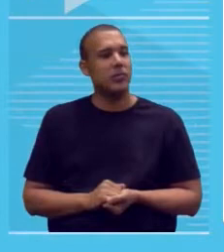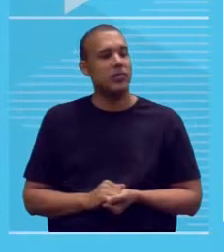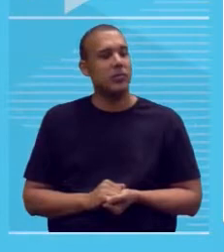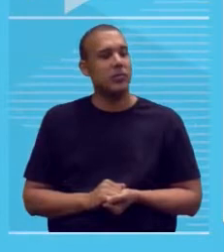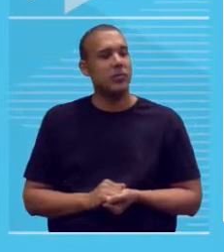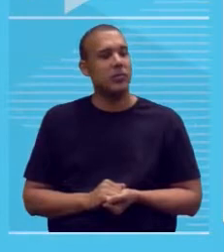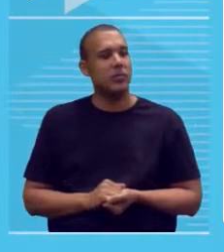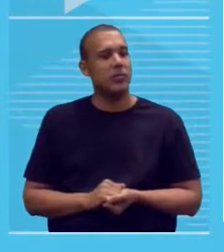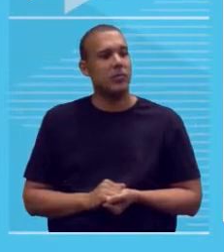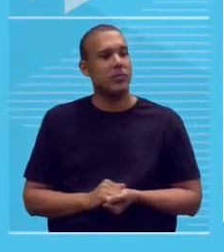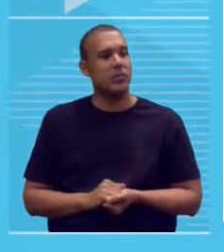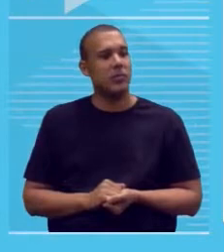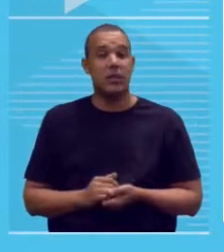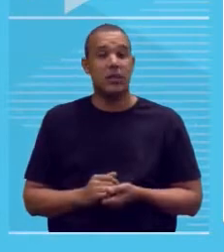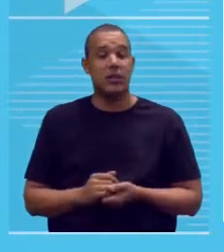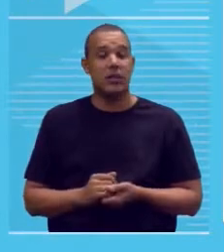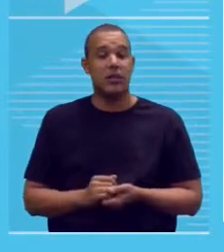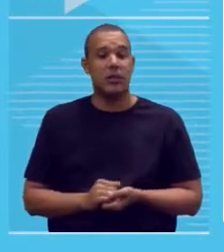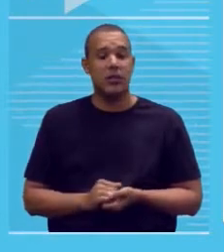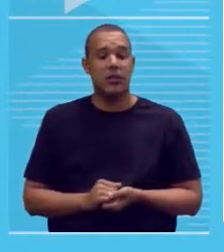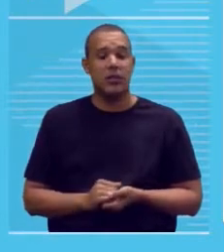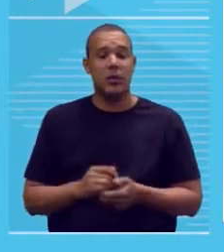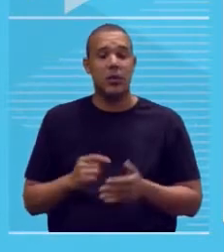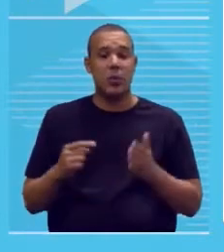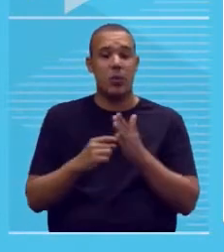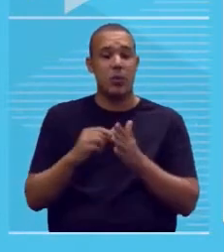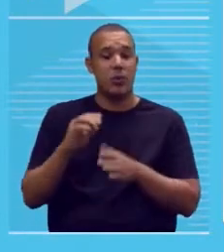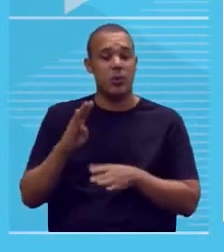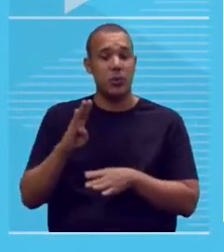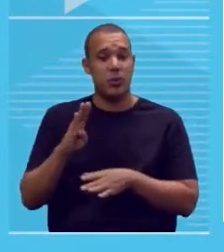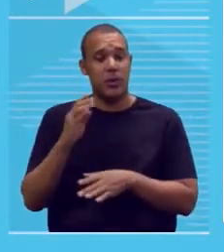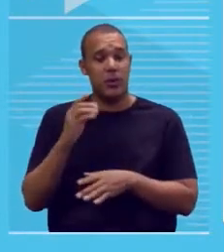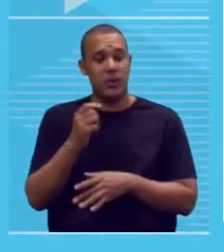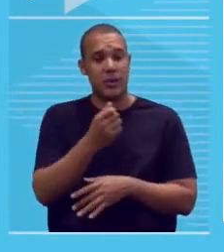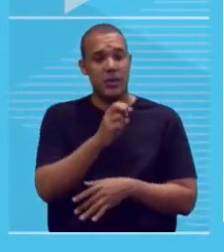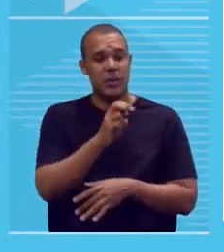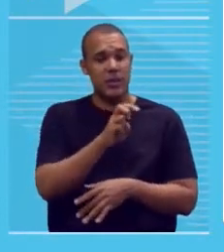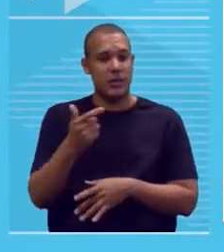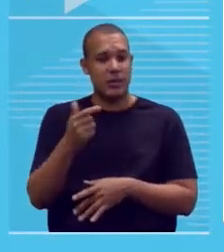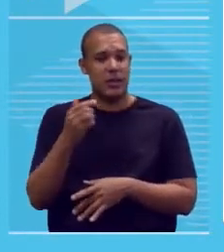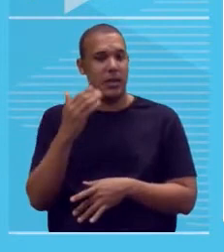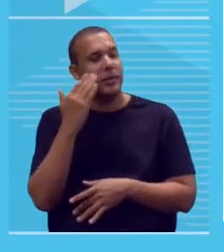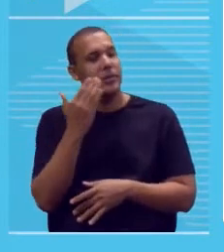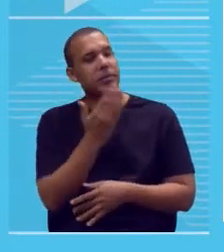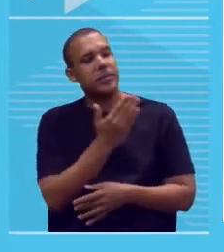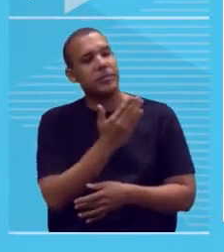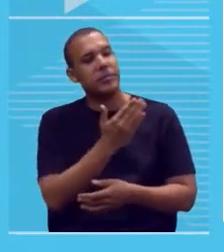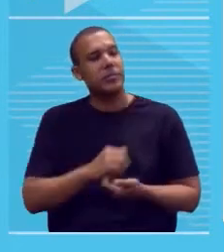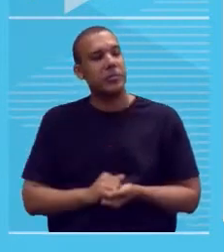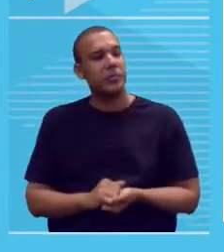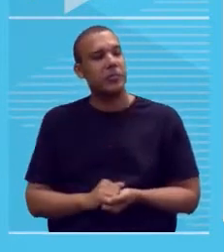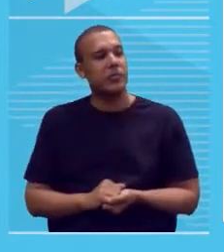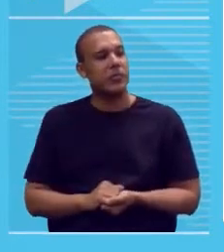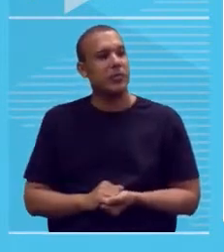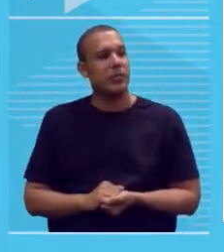Está aqui o nosso ponto A. Ponto B, professor, 5 e 7, 3... 4,